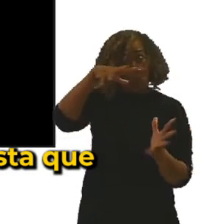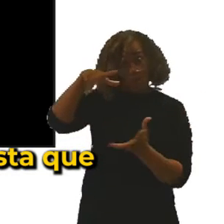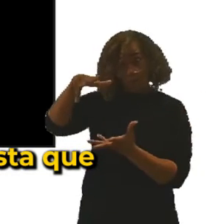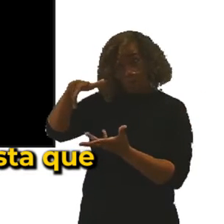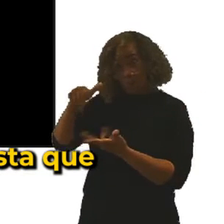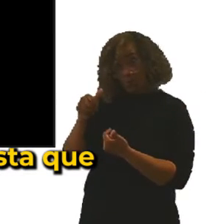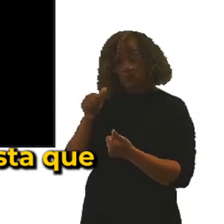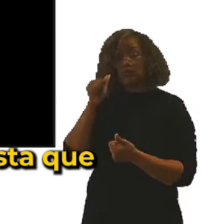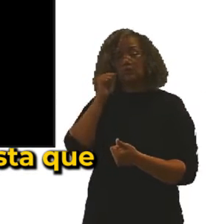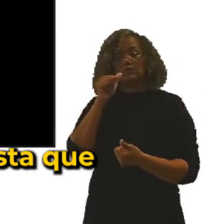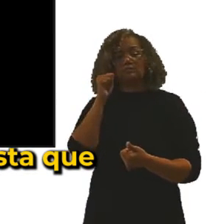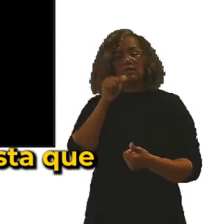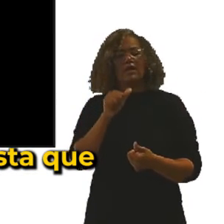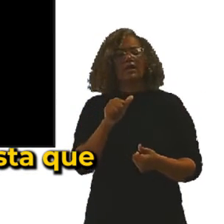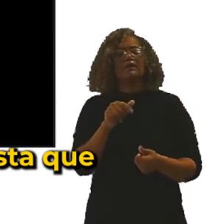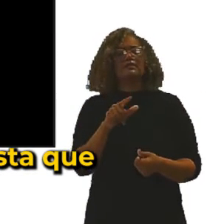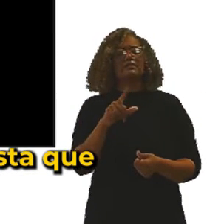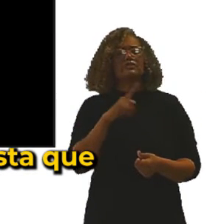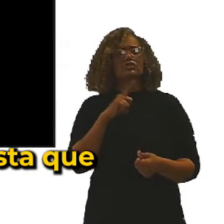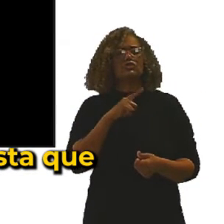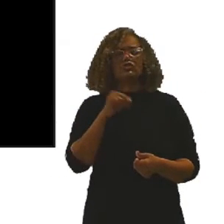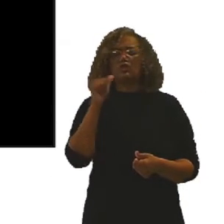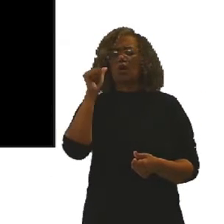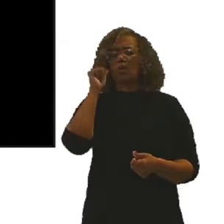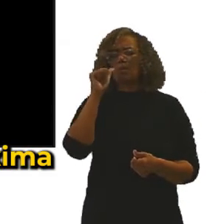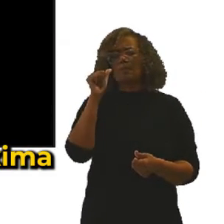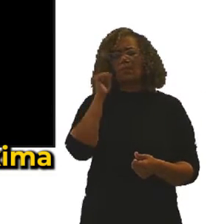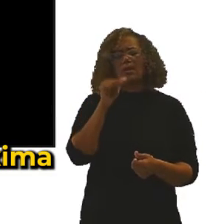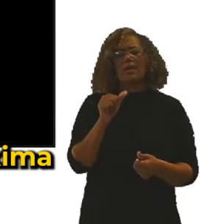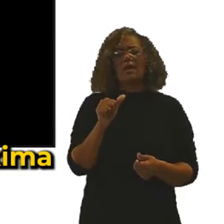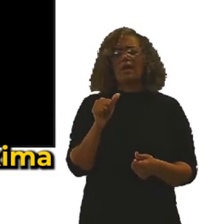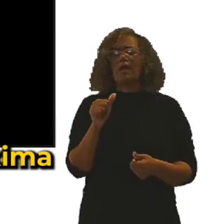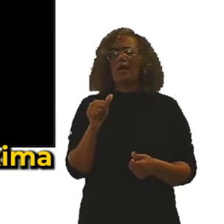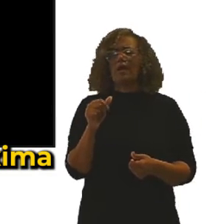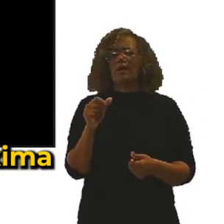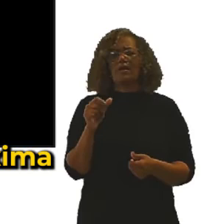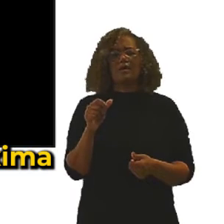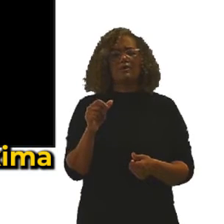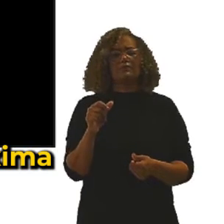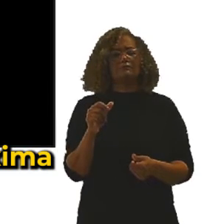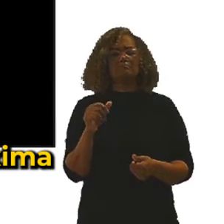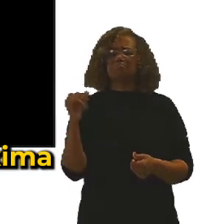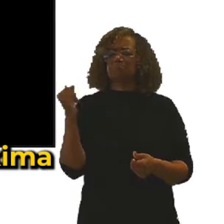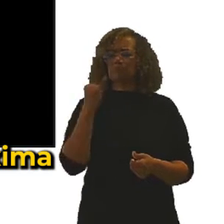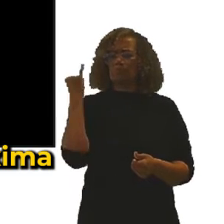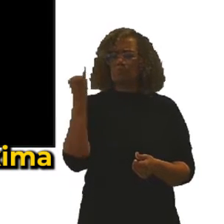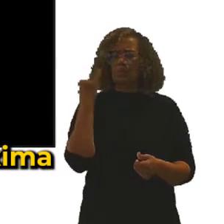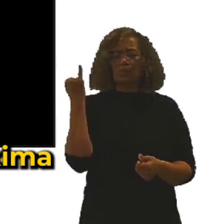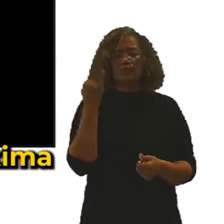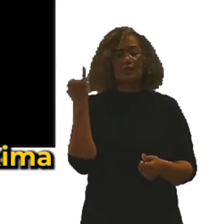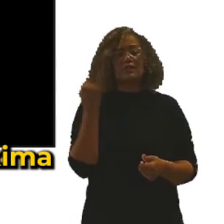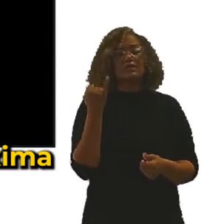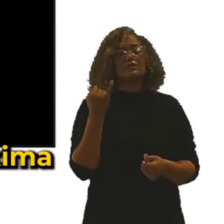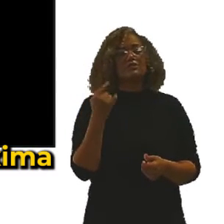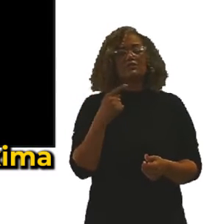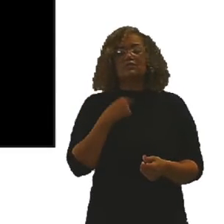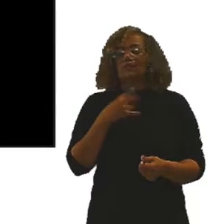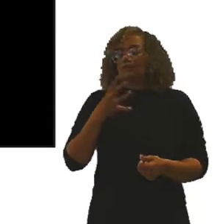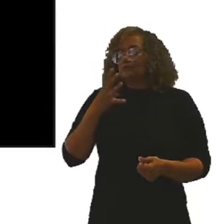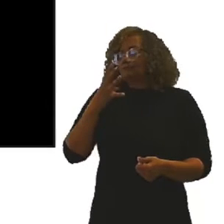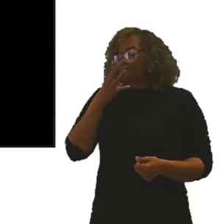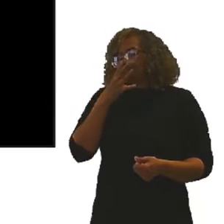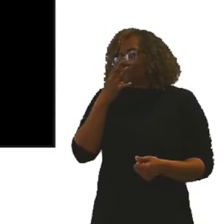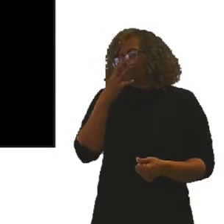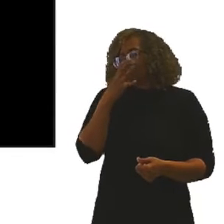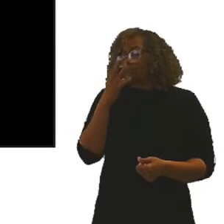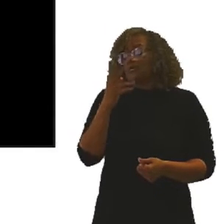uma feminista que eu admiro muito, e pode, por gentileza, passar para a próximo slide,